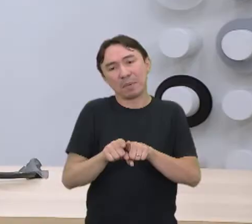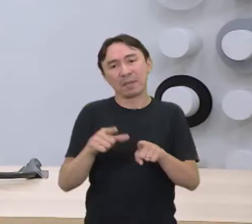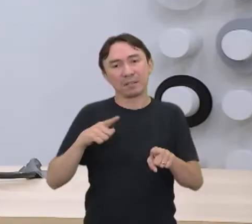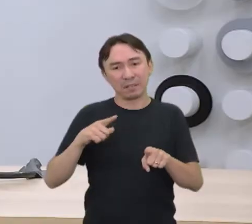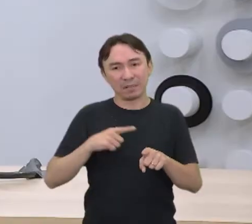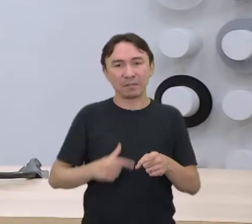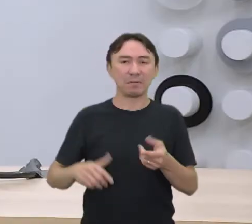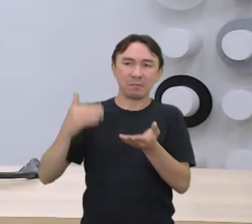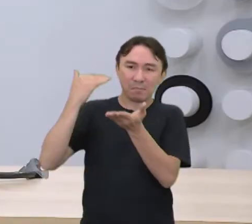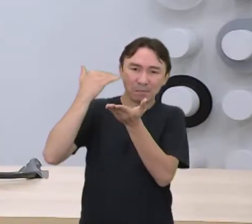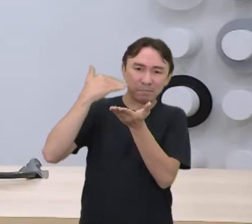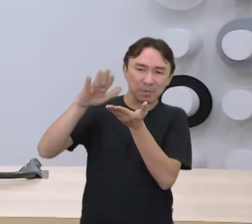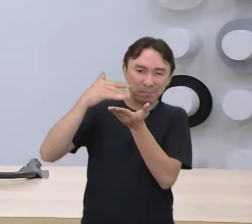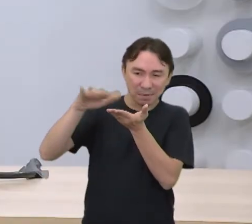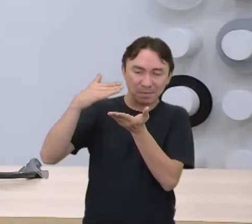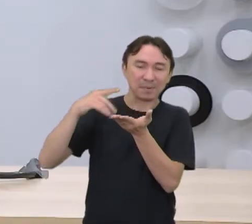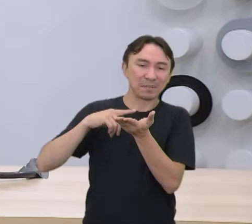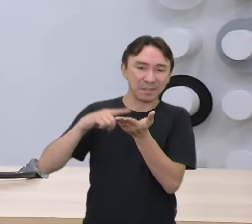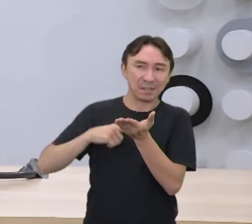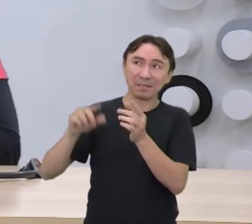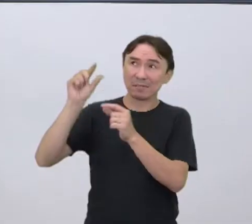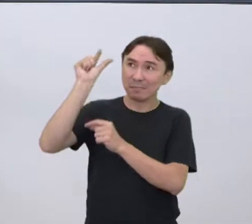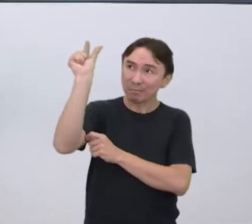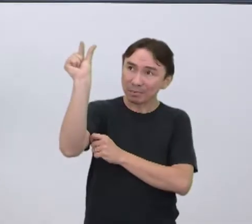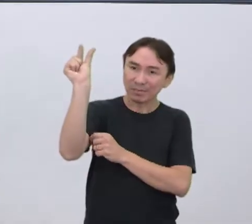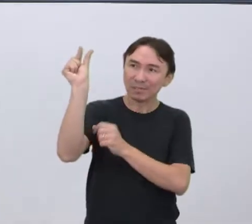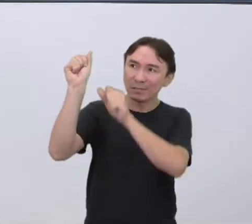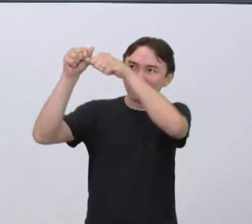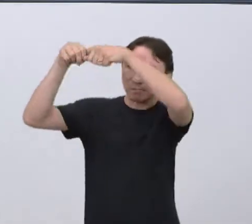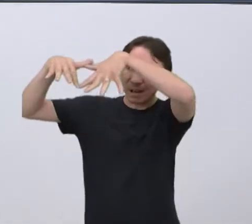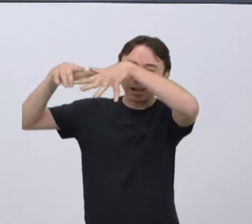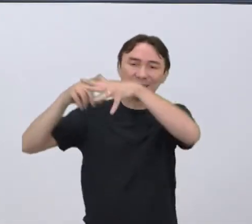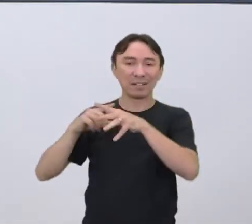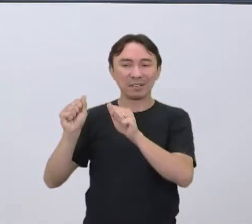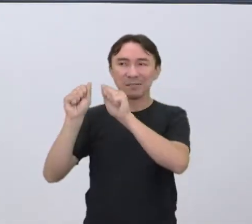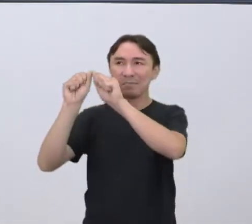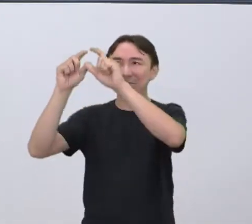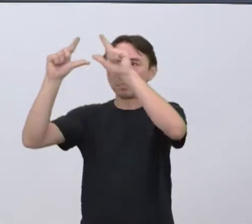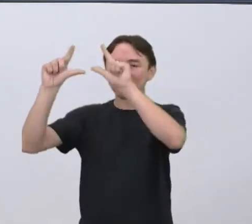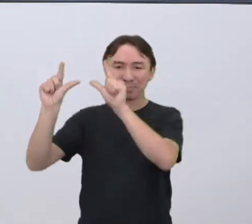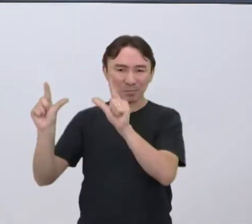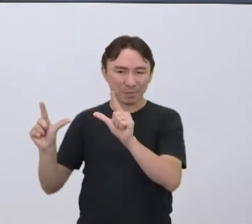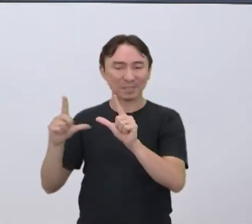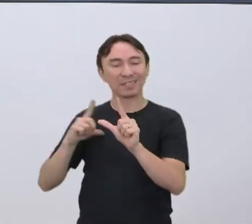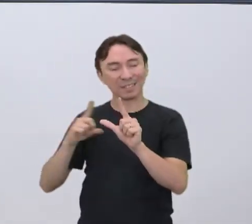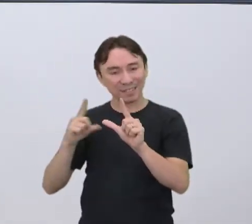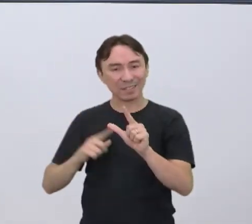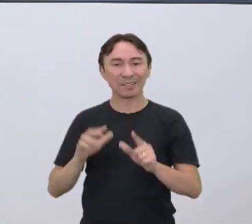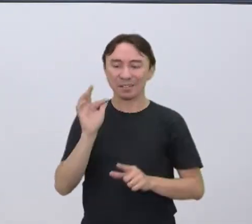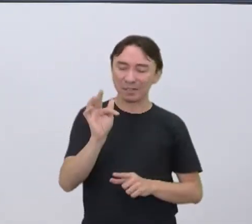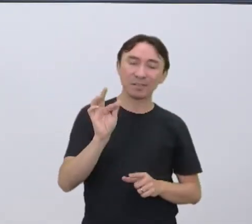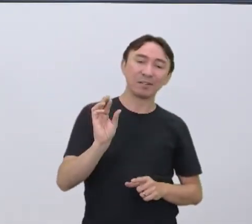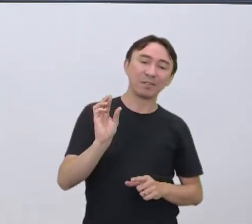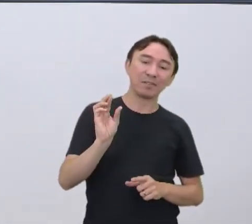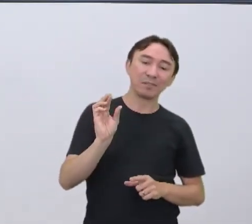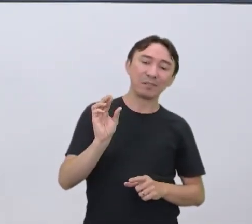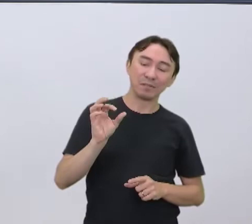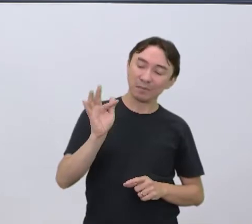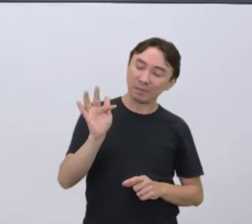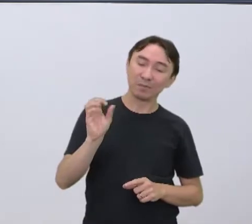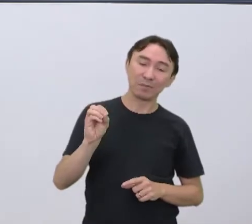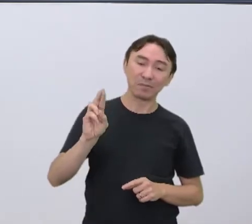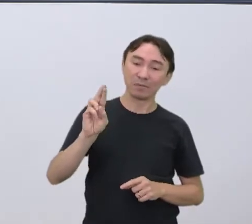lá no cantinho que aparece lá o Google Formulários. Aparece. É isso Então, aí. ó, não tem desculpa. Você pode utilizar isso aí de forma que você quiser,